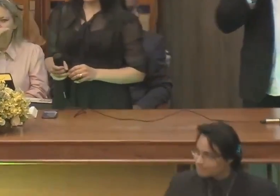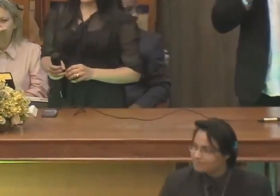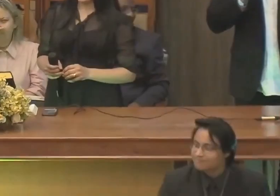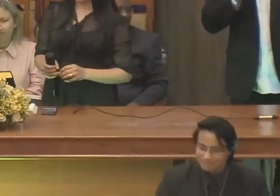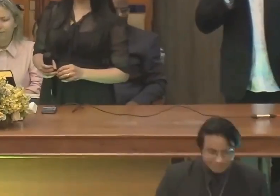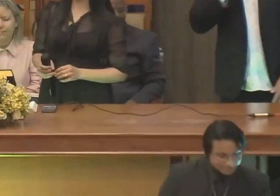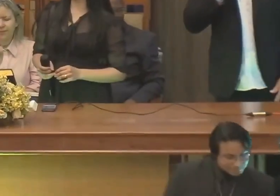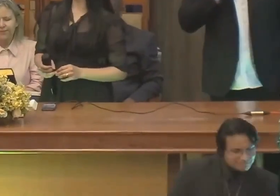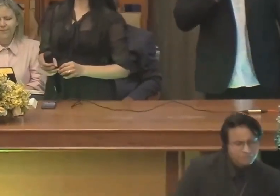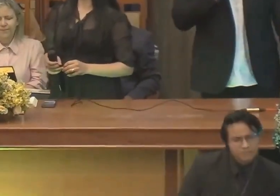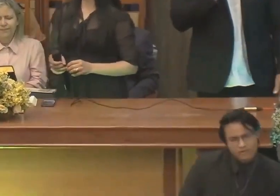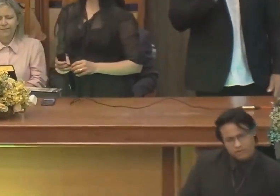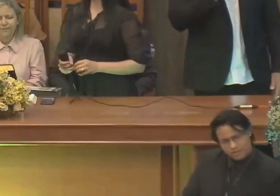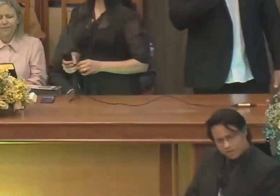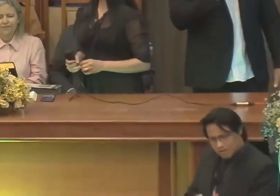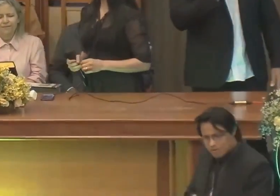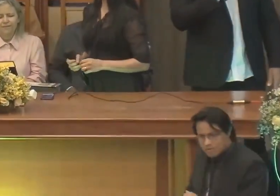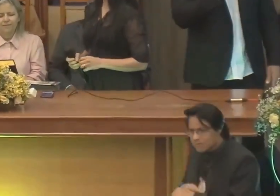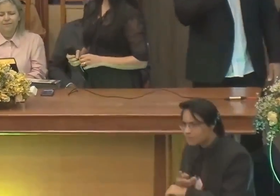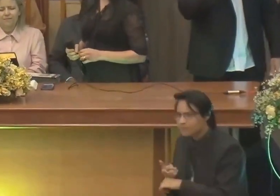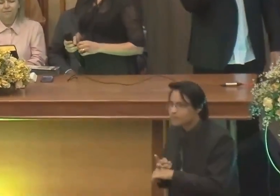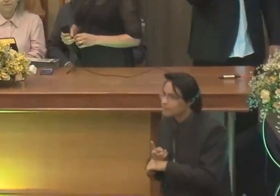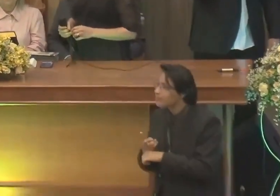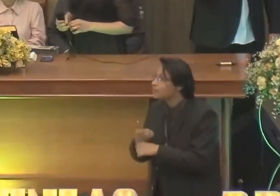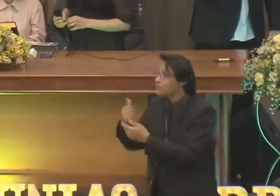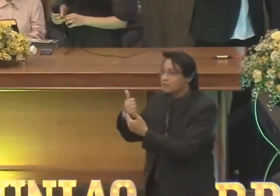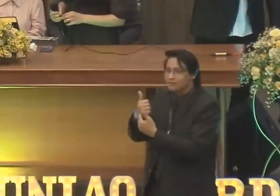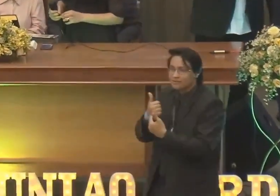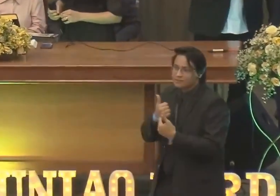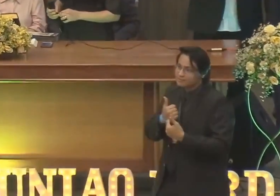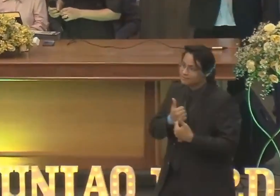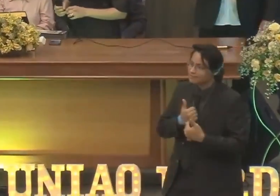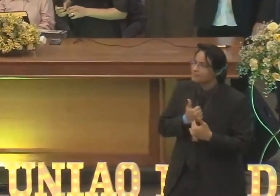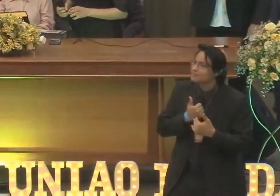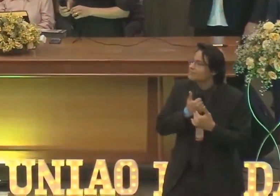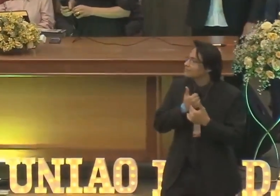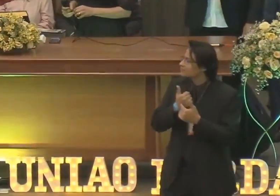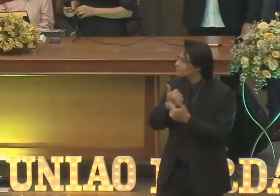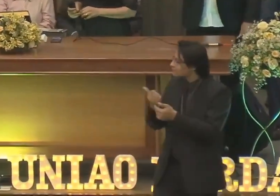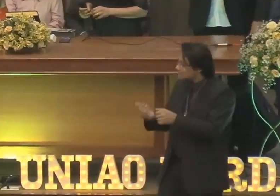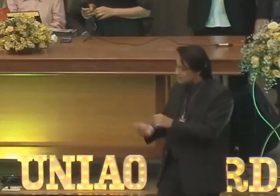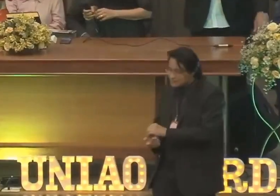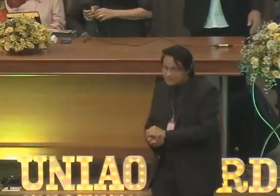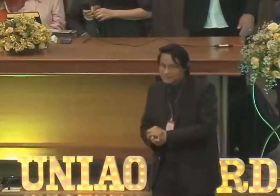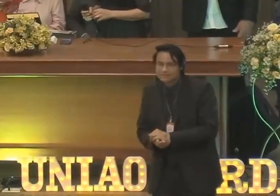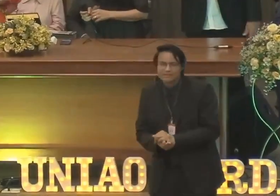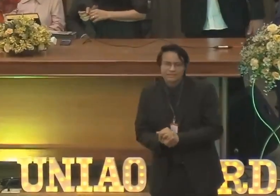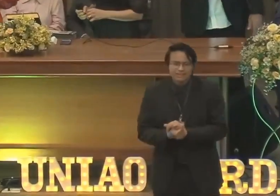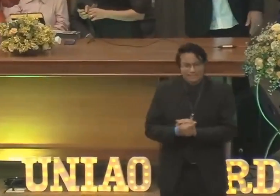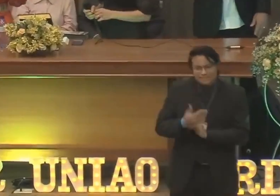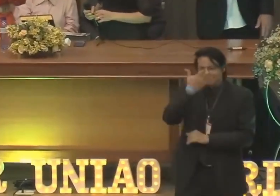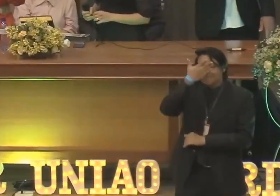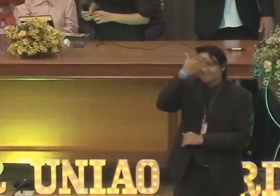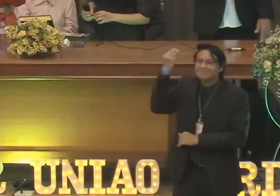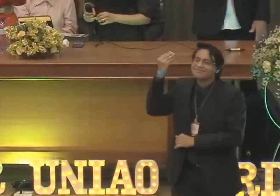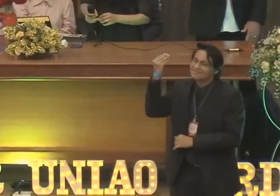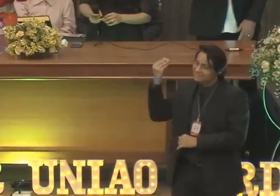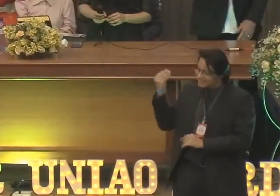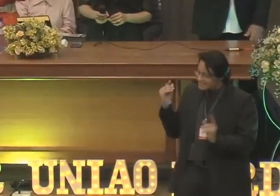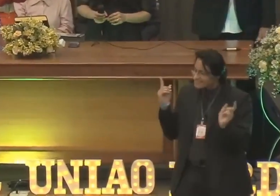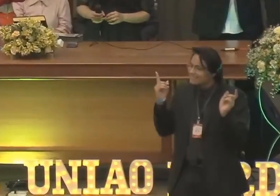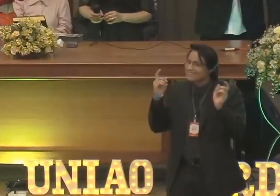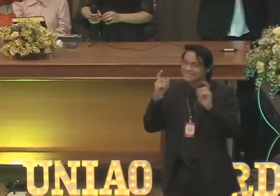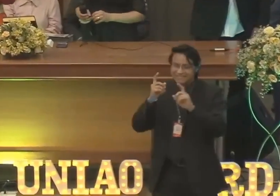e tentando achar uma saída, apagar cenas da minha